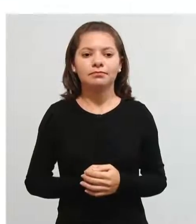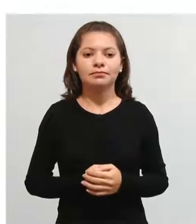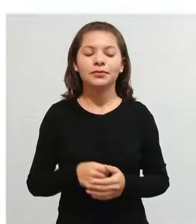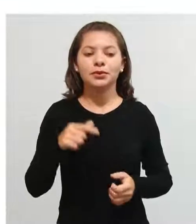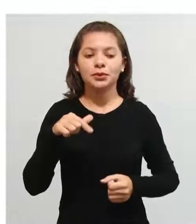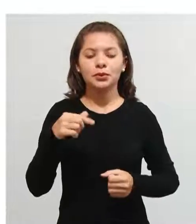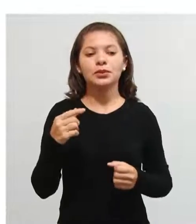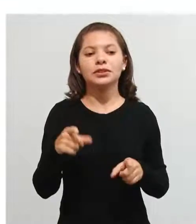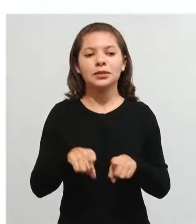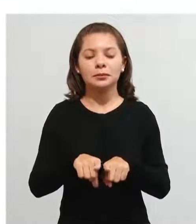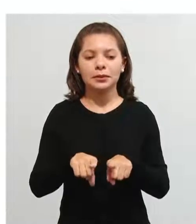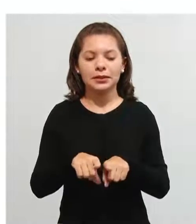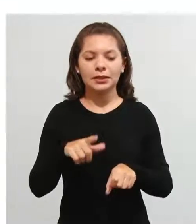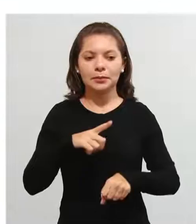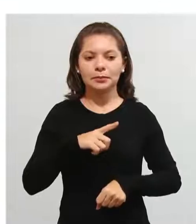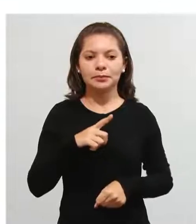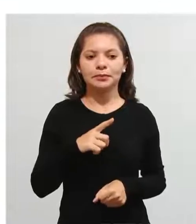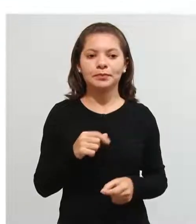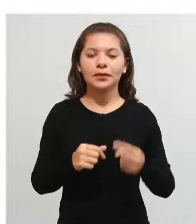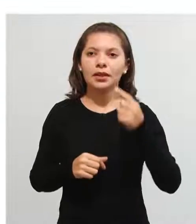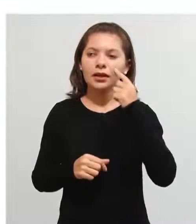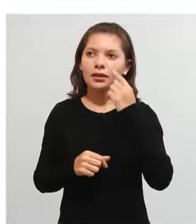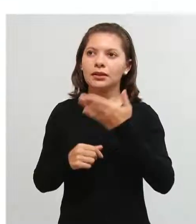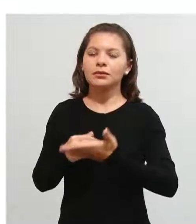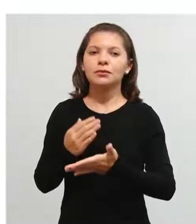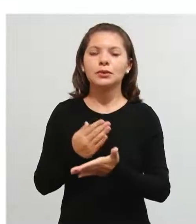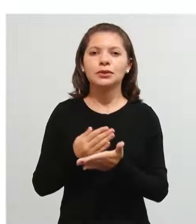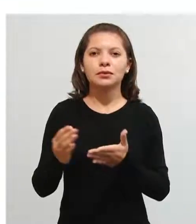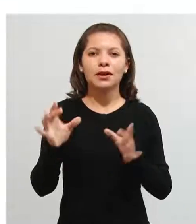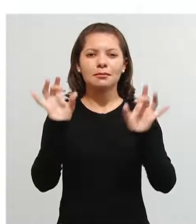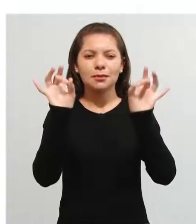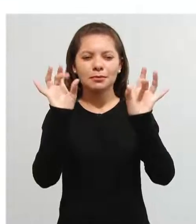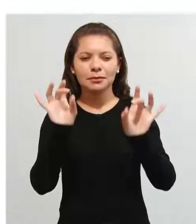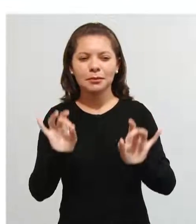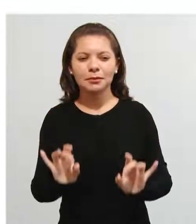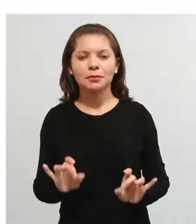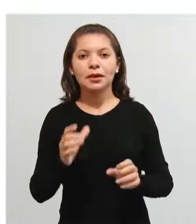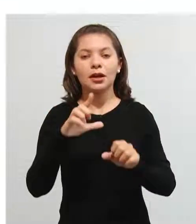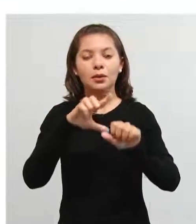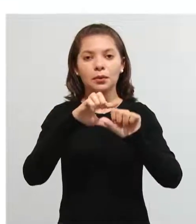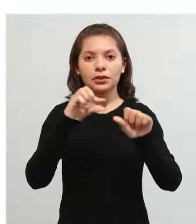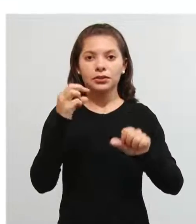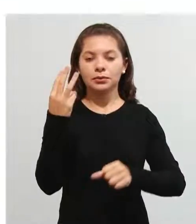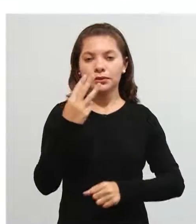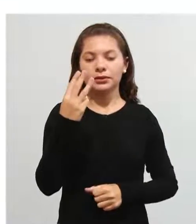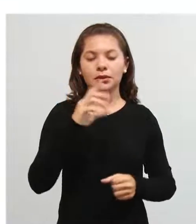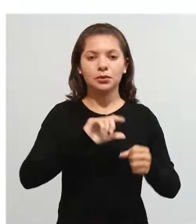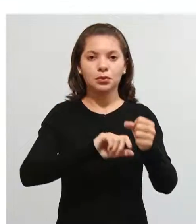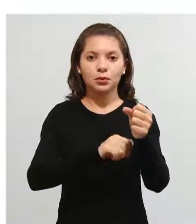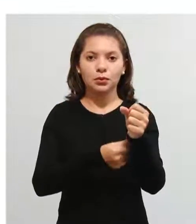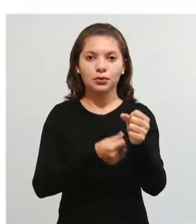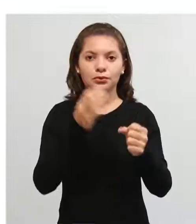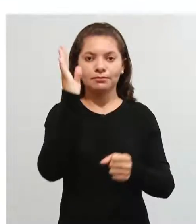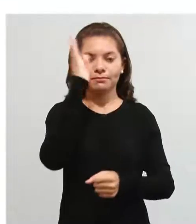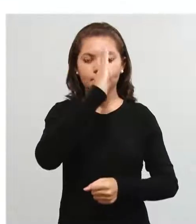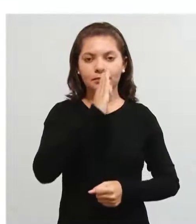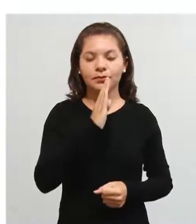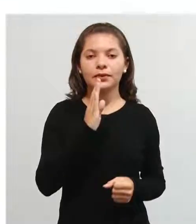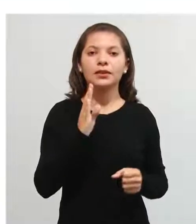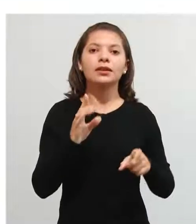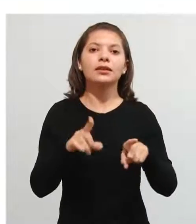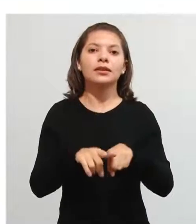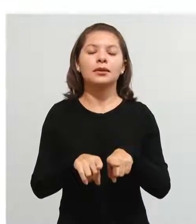né? Aqui, a gente vai continuar detalhando o artigo 3º do nosso Código Tributário Nacional, que diz também, né,